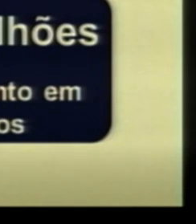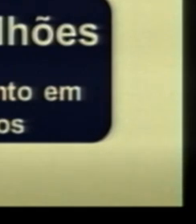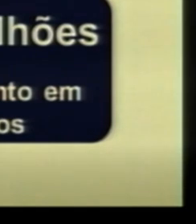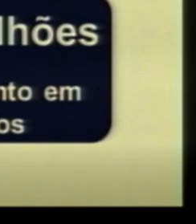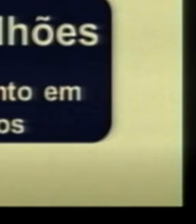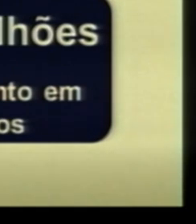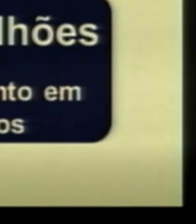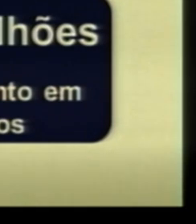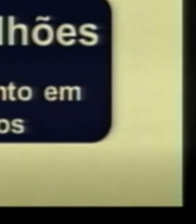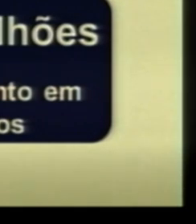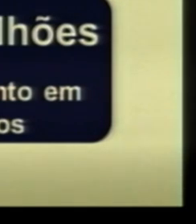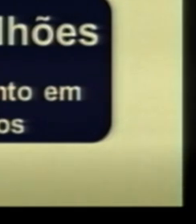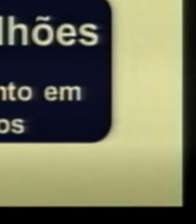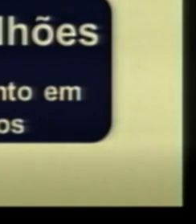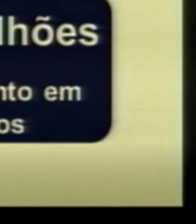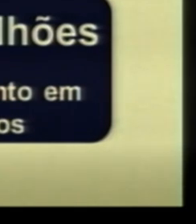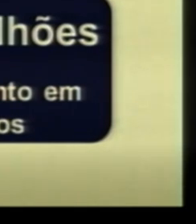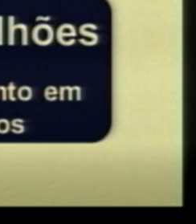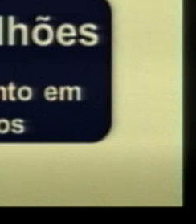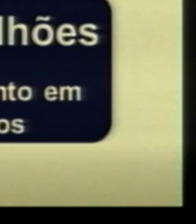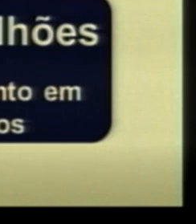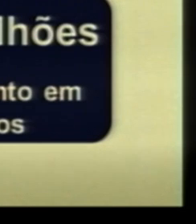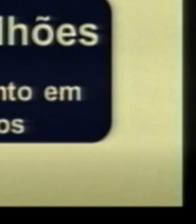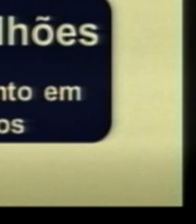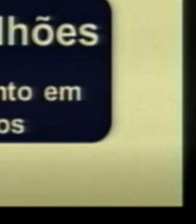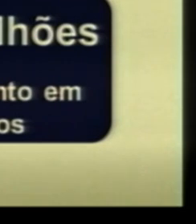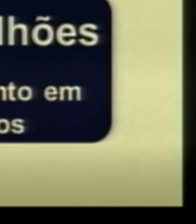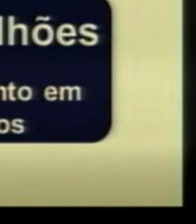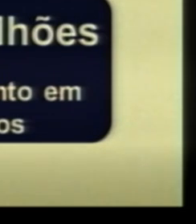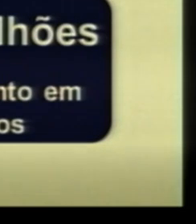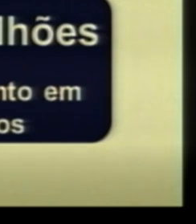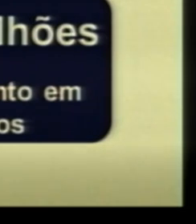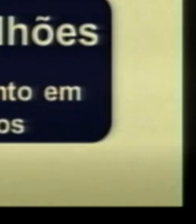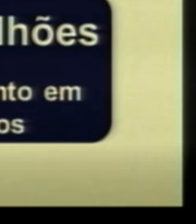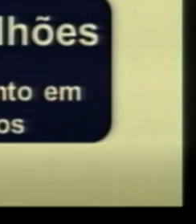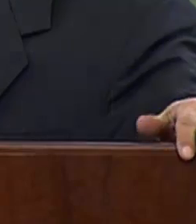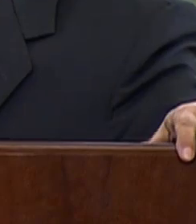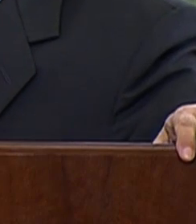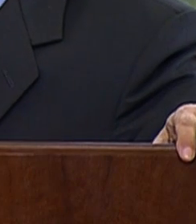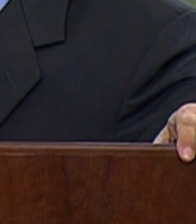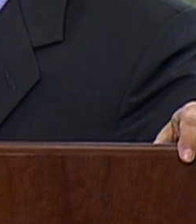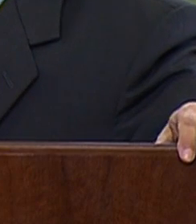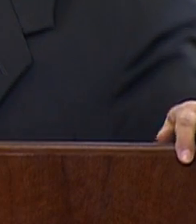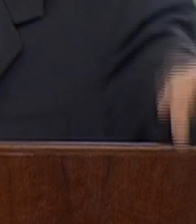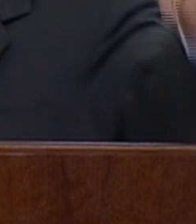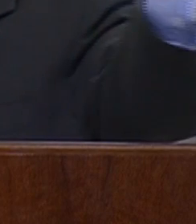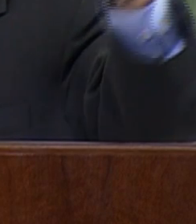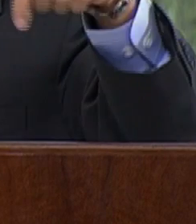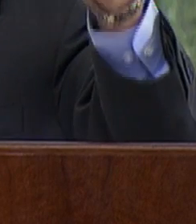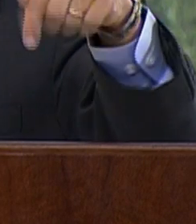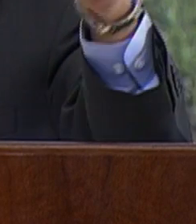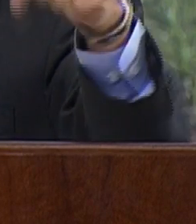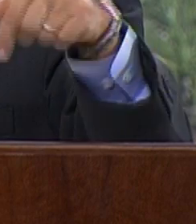cerca de 7,5000 km de rodovias priso que se diga aqui